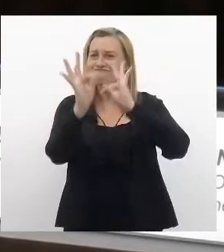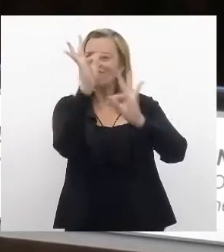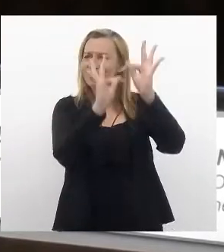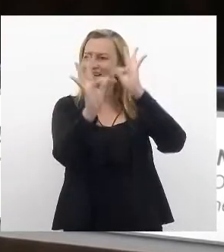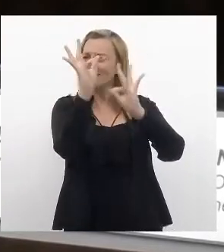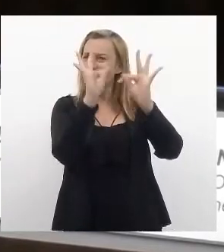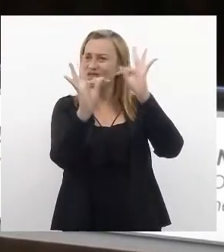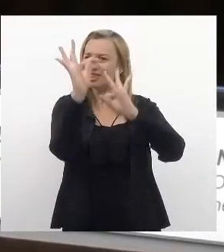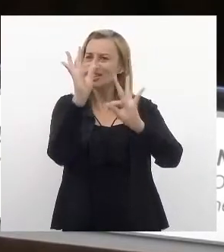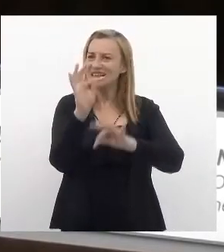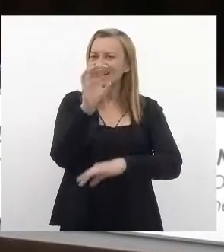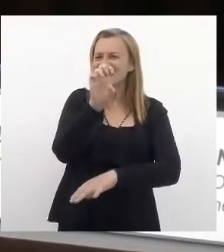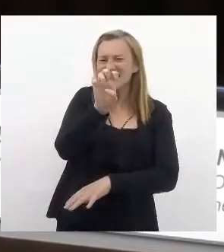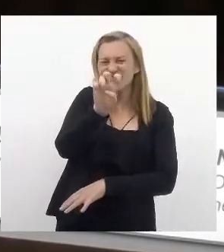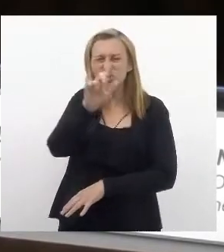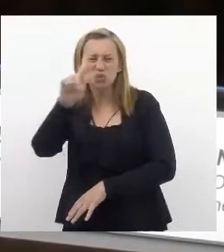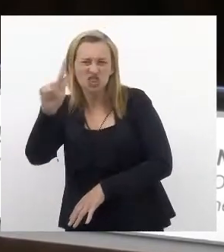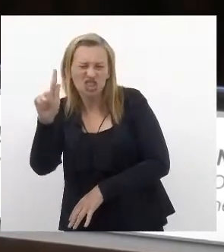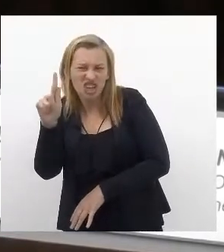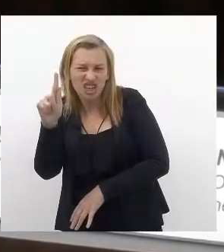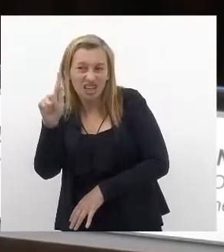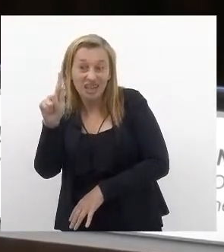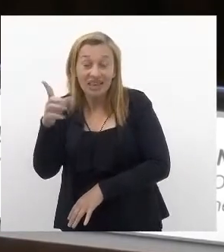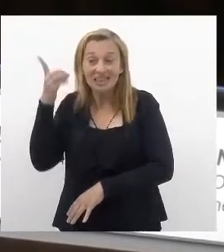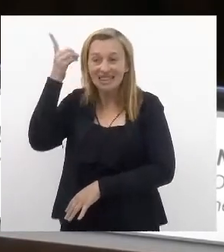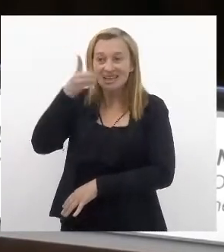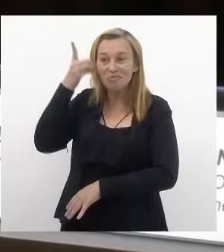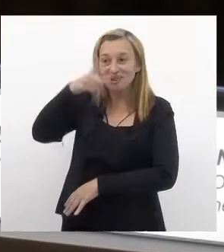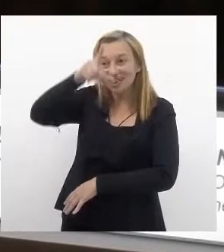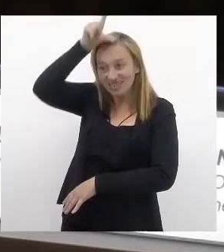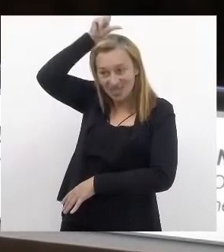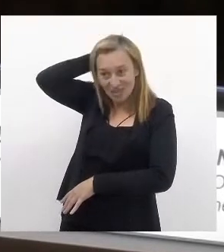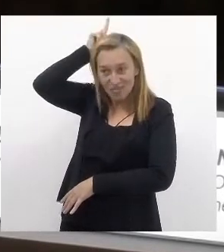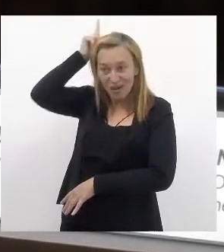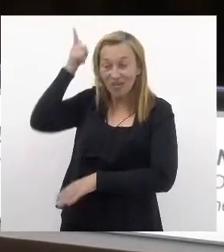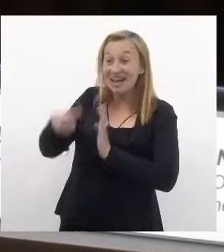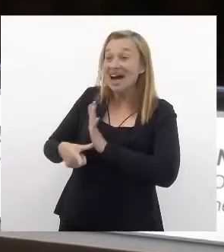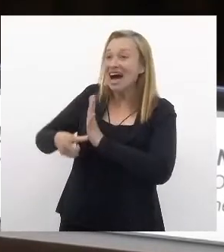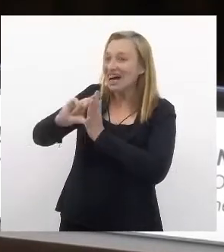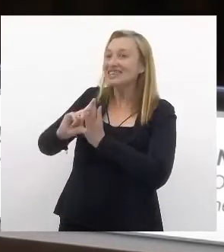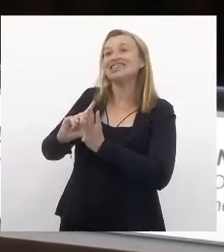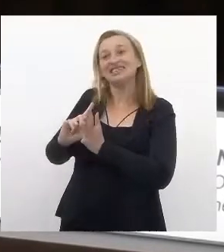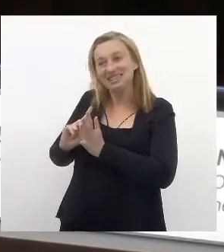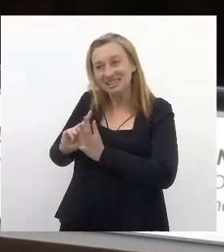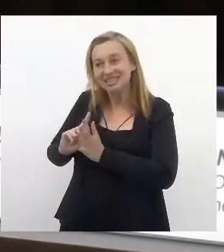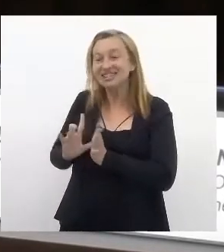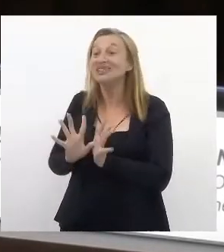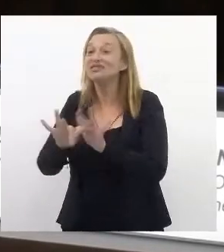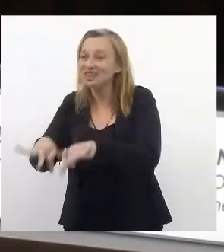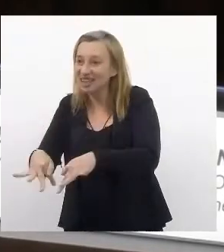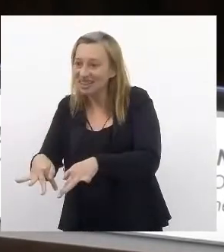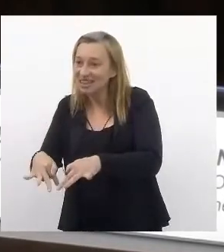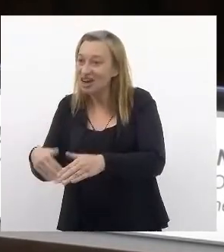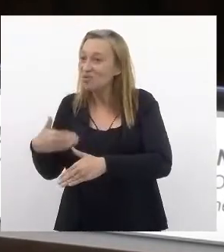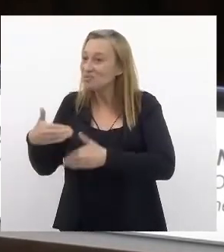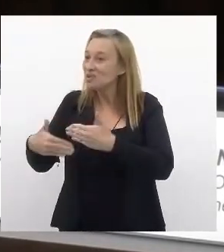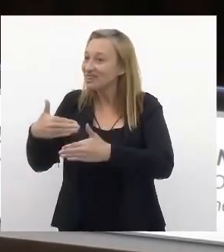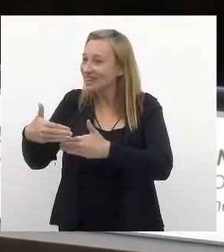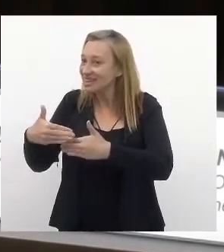tecnologia 5G foi o deputado Luiz Paulo, antes mesmo de finalizado esse